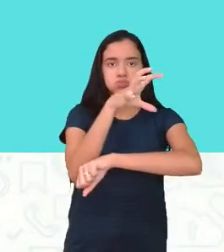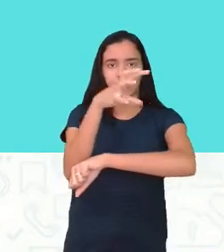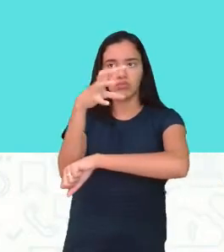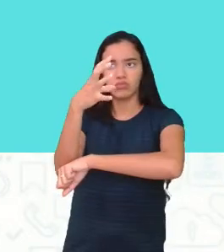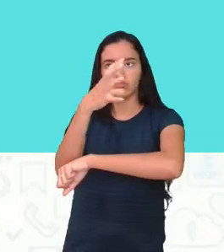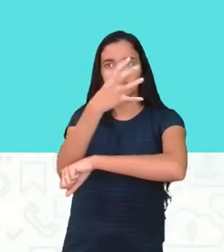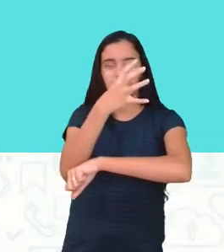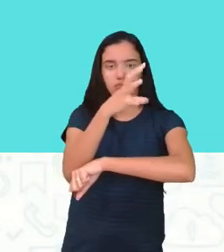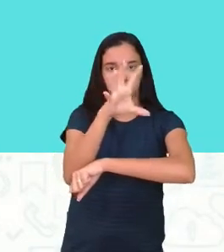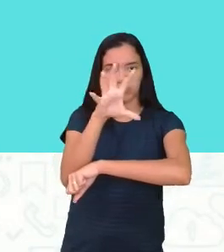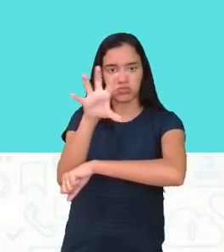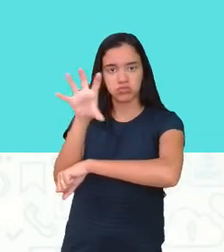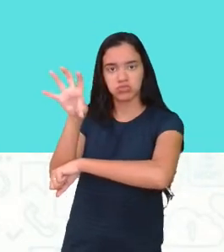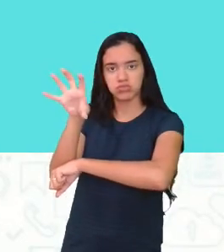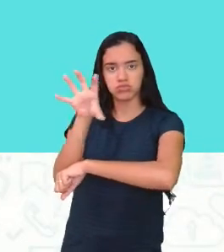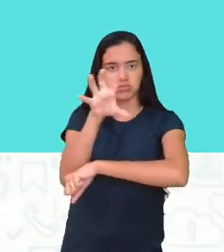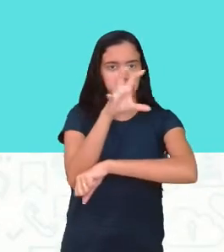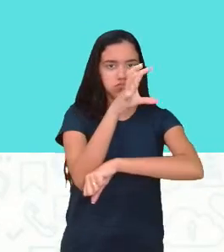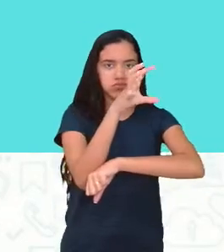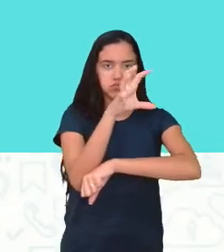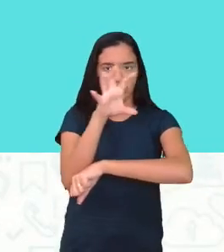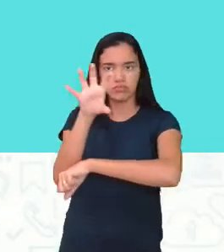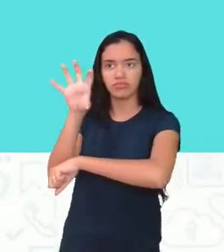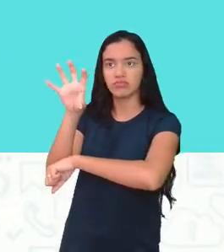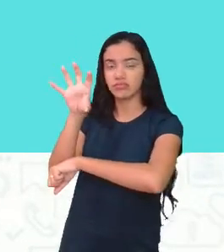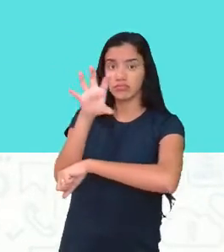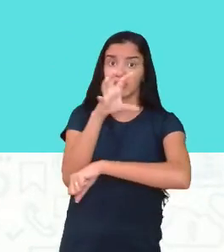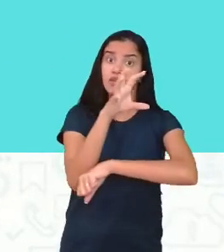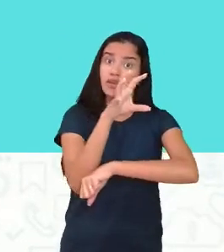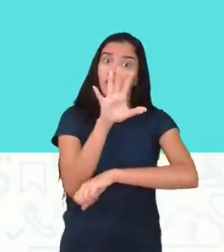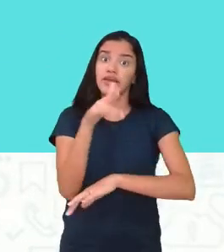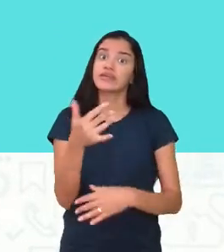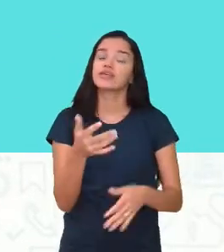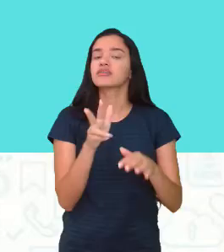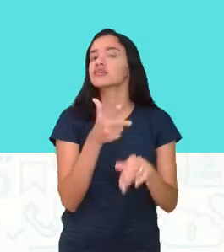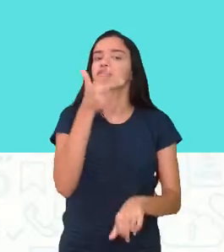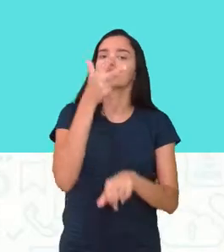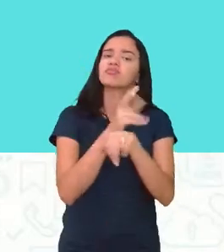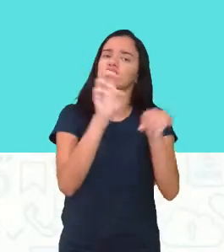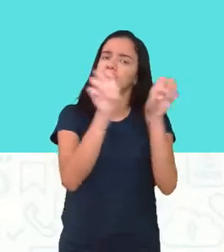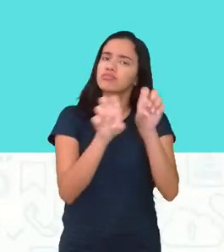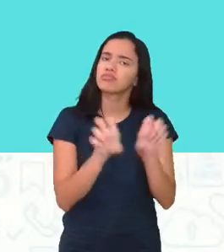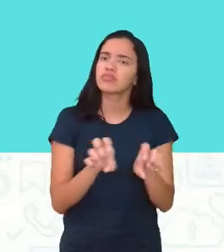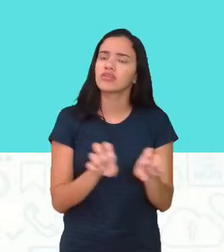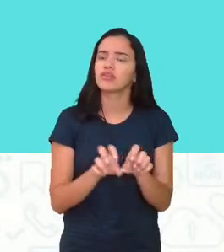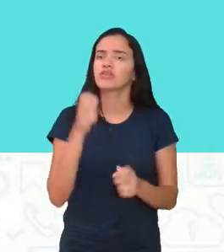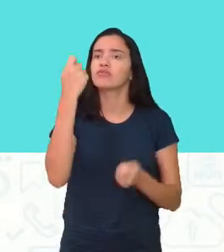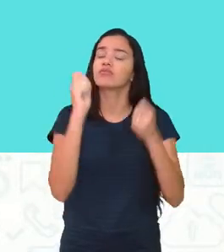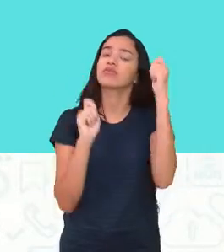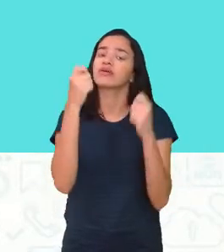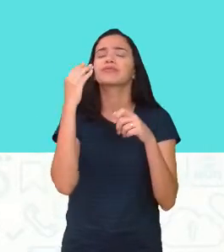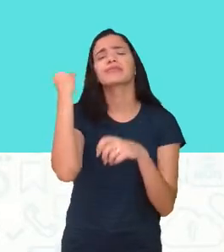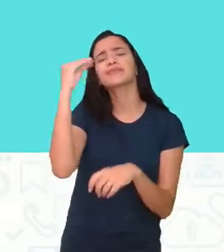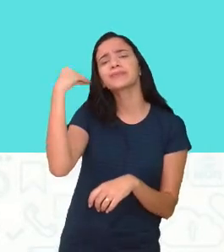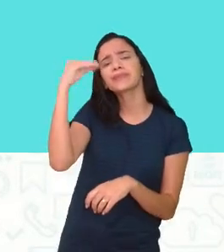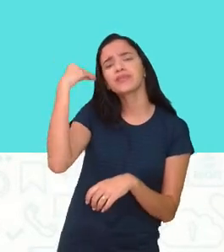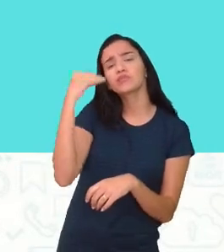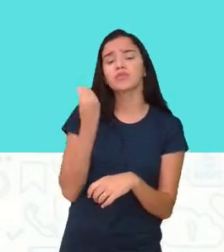de uma caixinha de música. E foi assim que a indústria fonográfica começou. Esse foi o primeiro experimento de